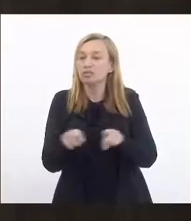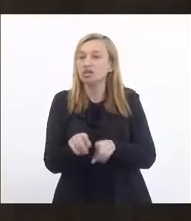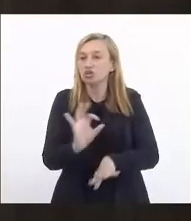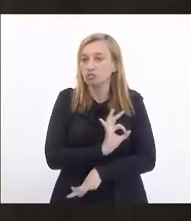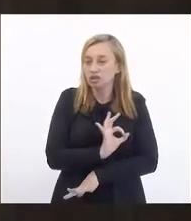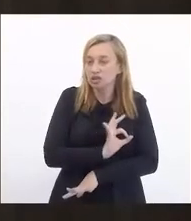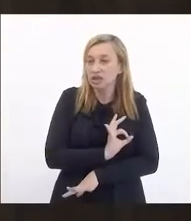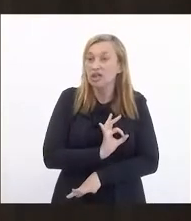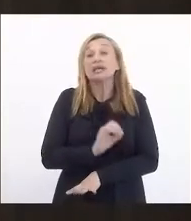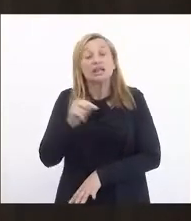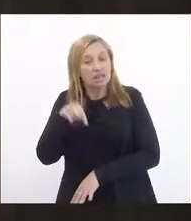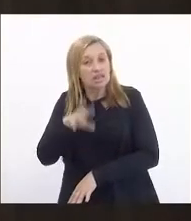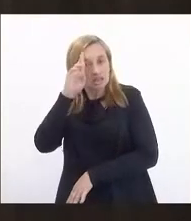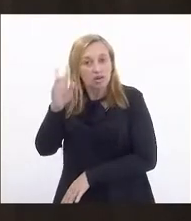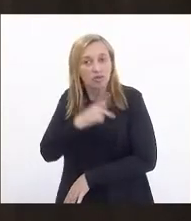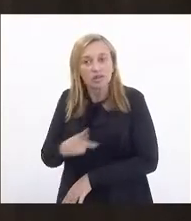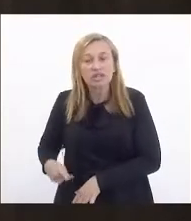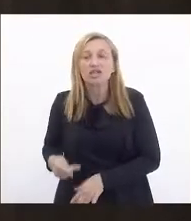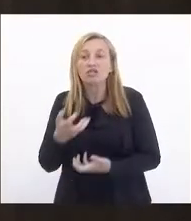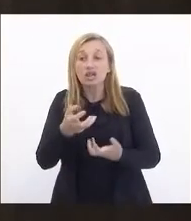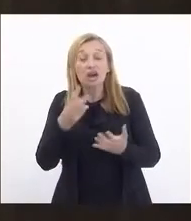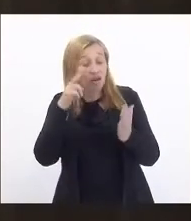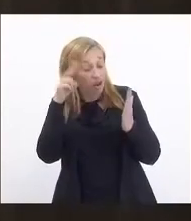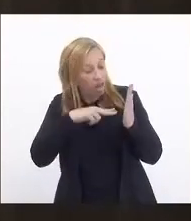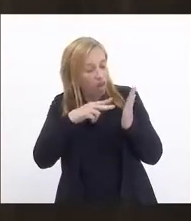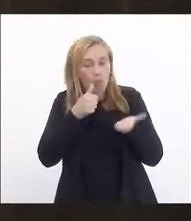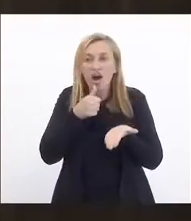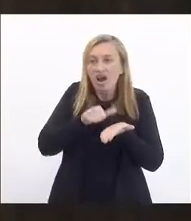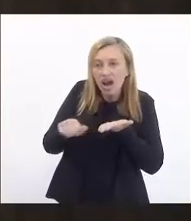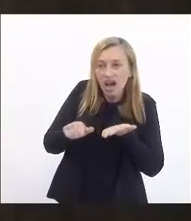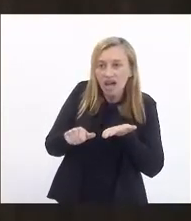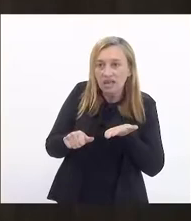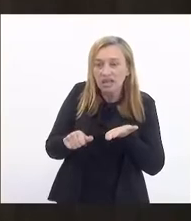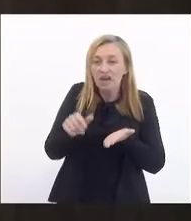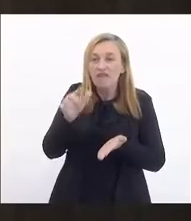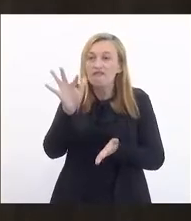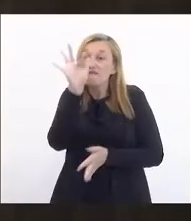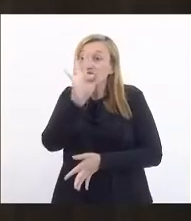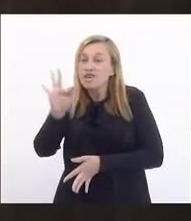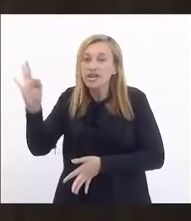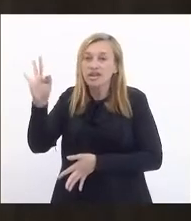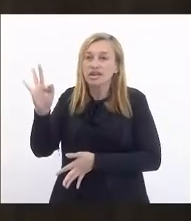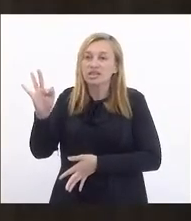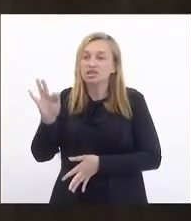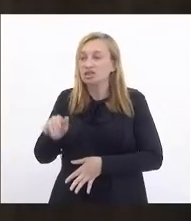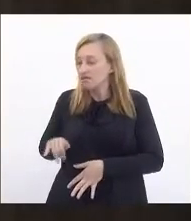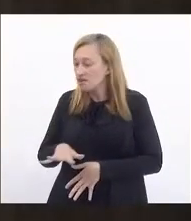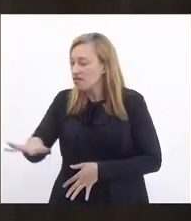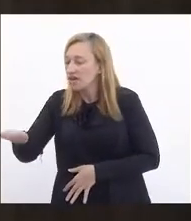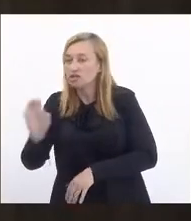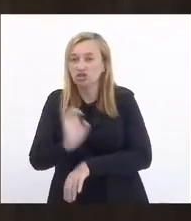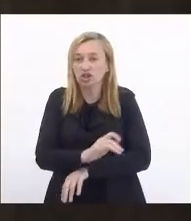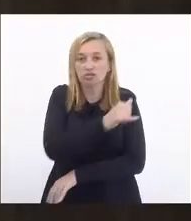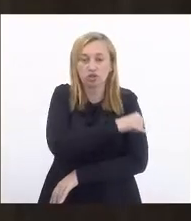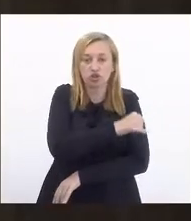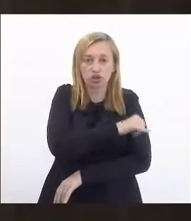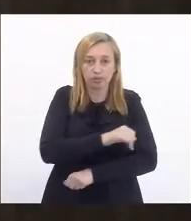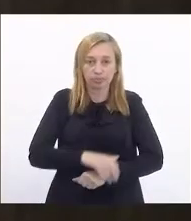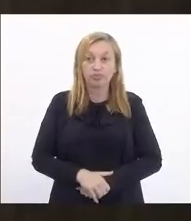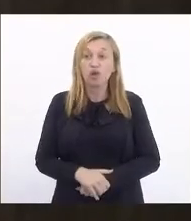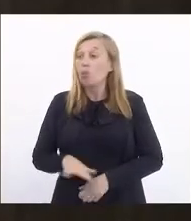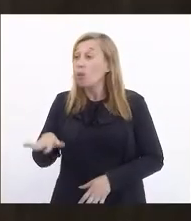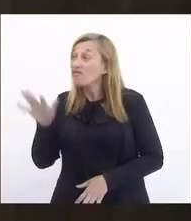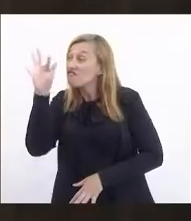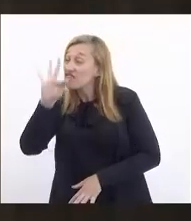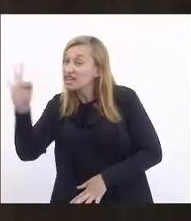policiais e aqui senhora presidenta quero ler uma carta da federação de favelas do estado do Rio de Janeiro uma